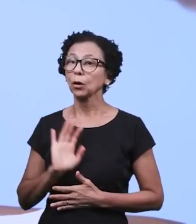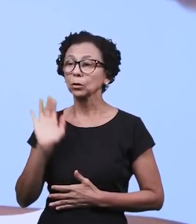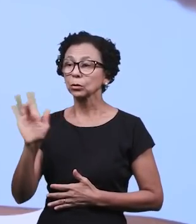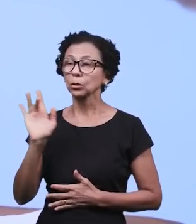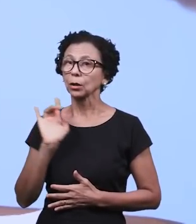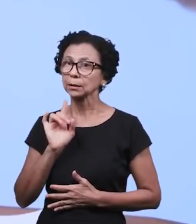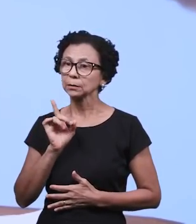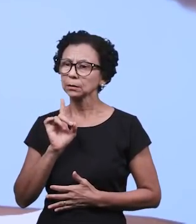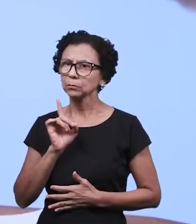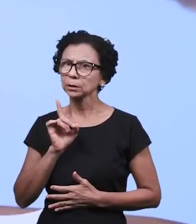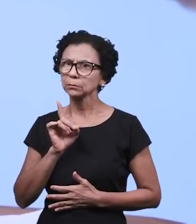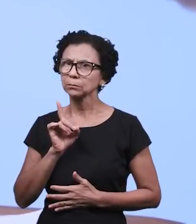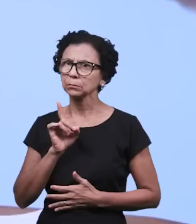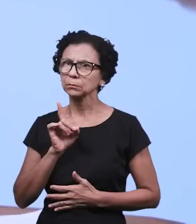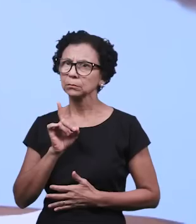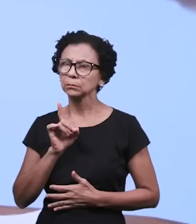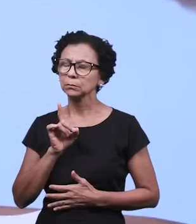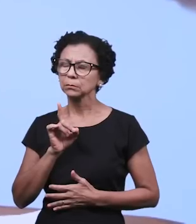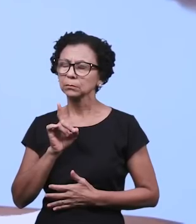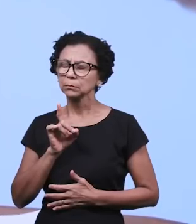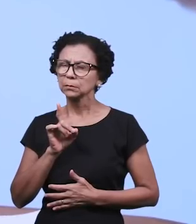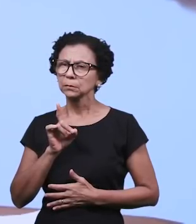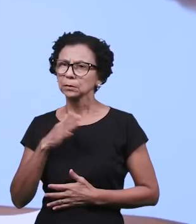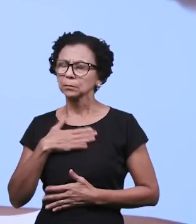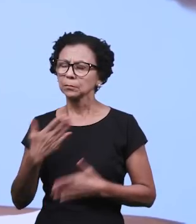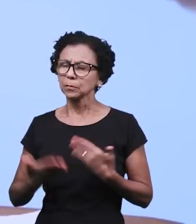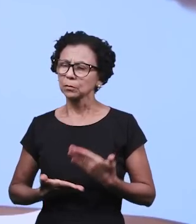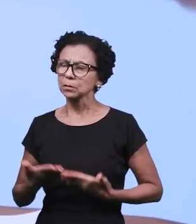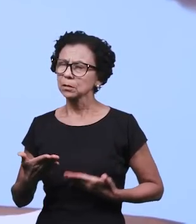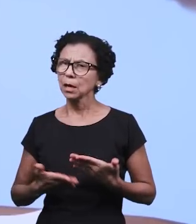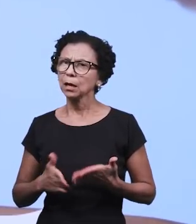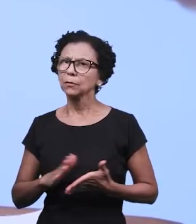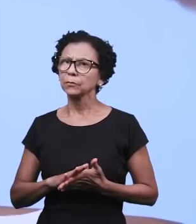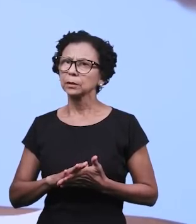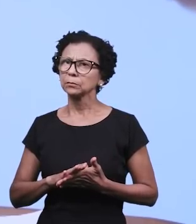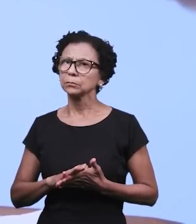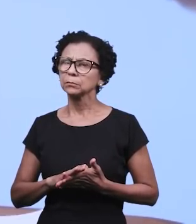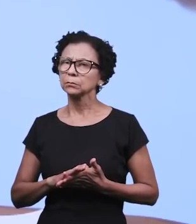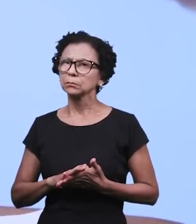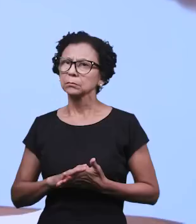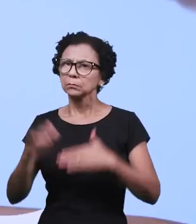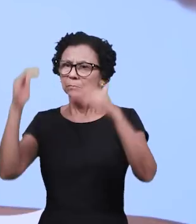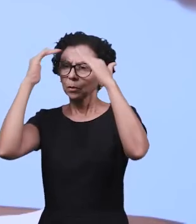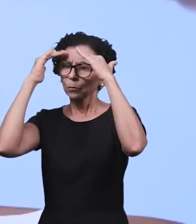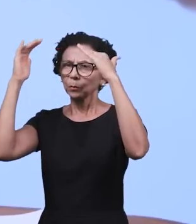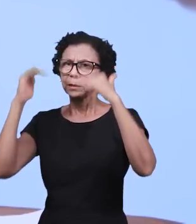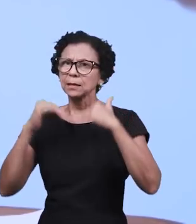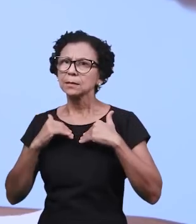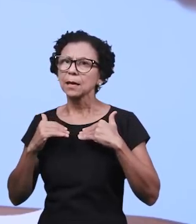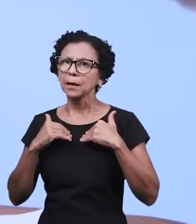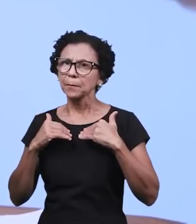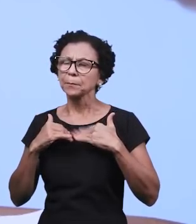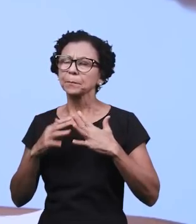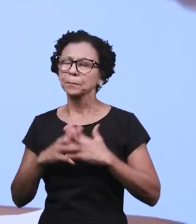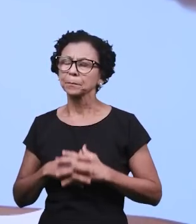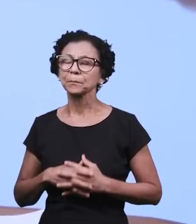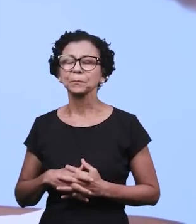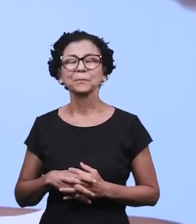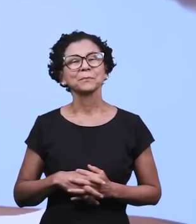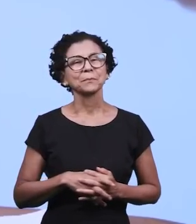Um pouquinho antes ele diz assim: porque toda essa terra que vês, te hei de dar a ti e a